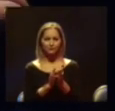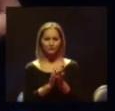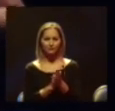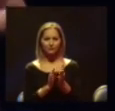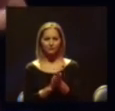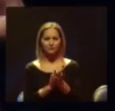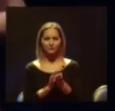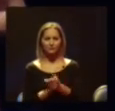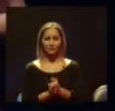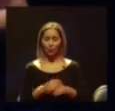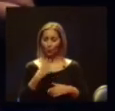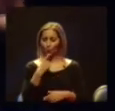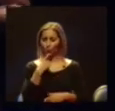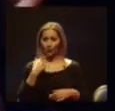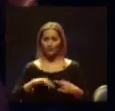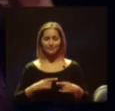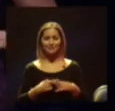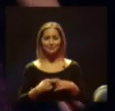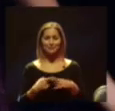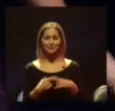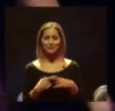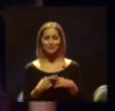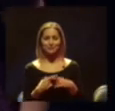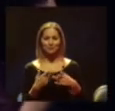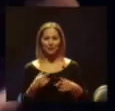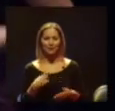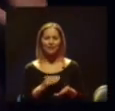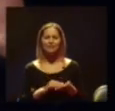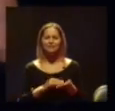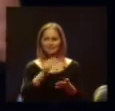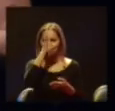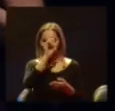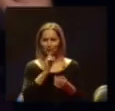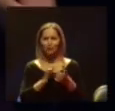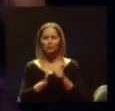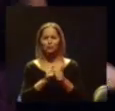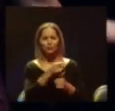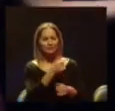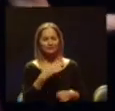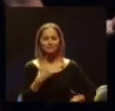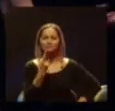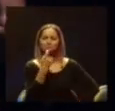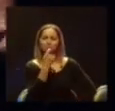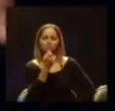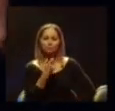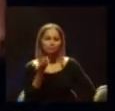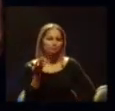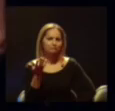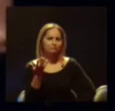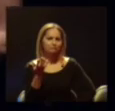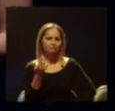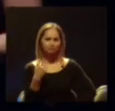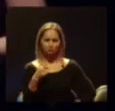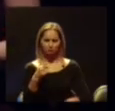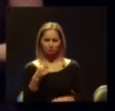Vejo tanto entusiasmo, como é lógico, do nosso Secretário de Estado do Desporto. Não resisto em perguntar-lhe, quer dizer, o seu secretário é